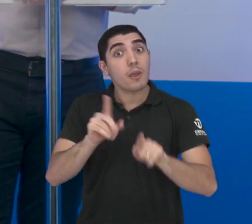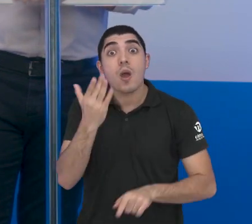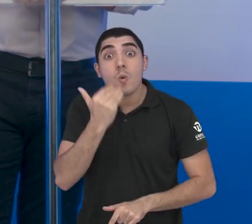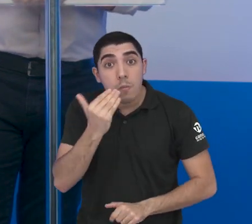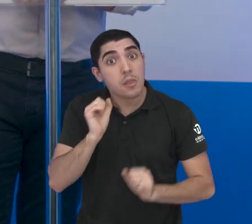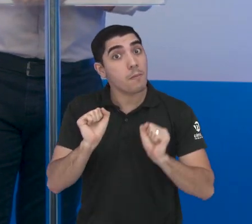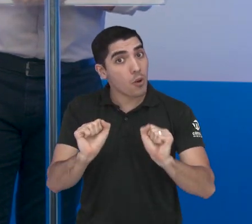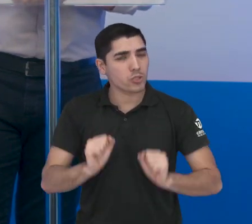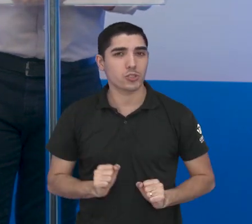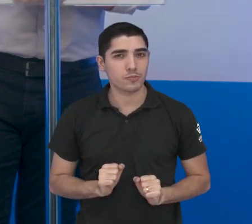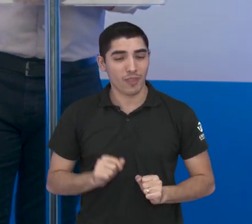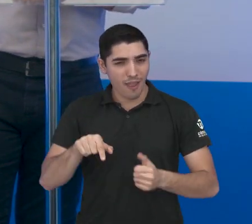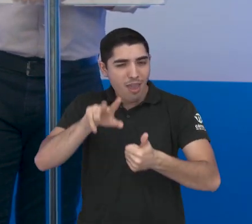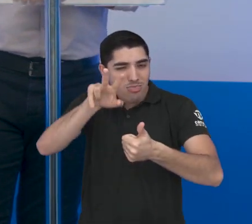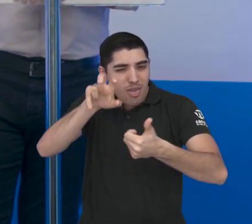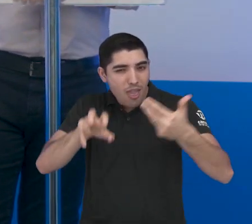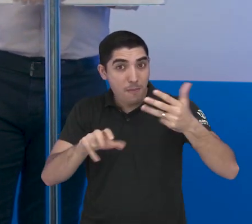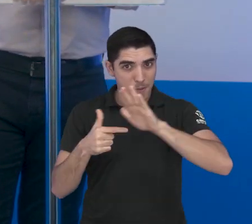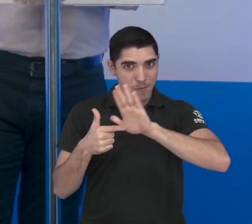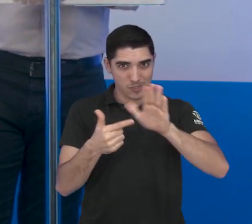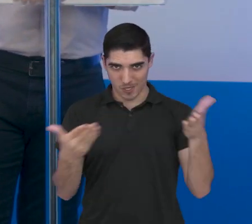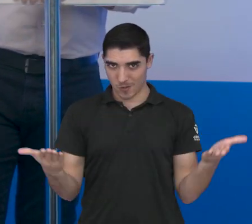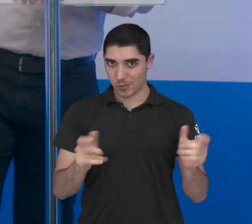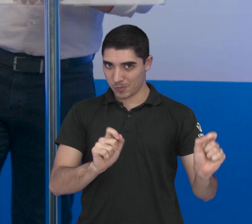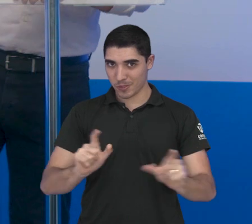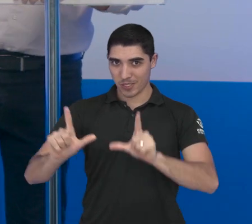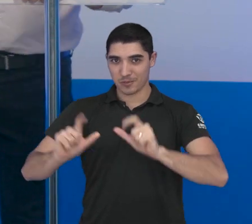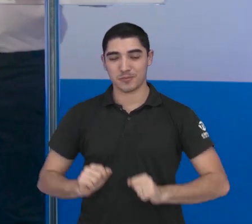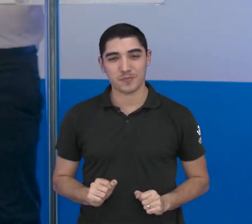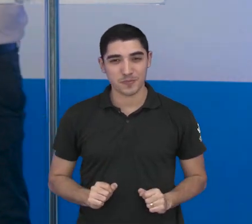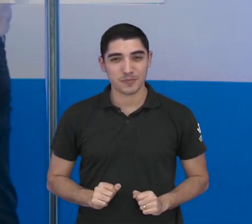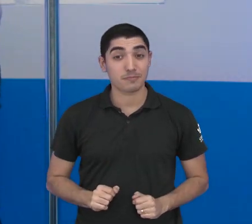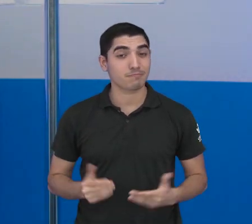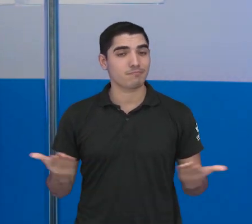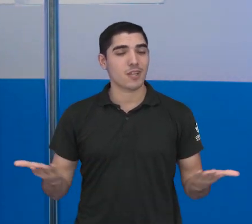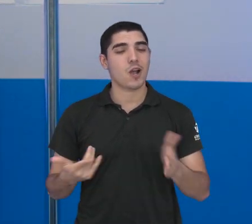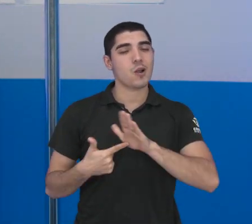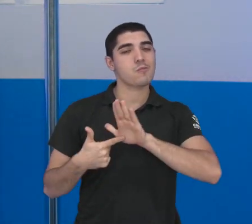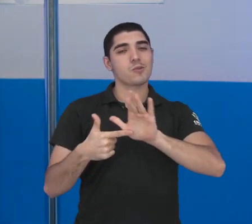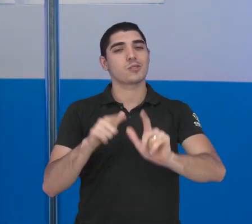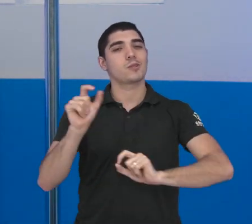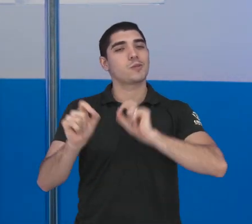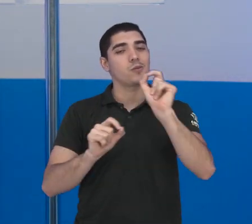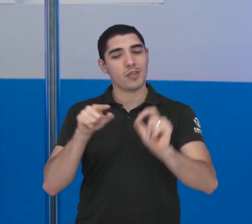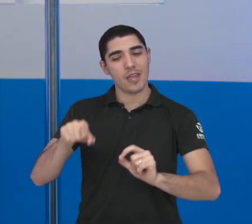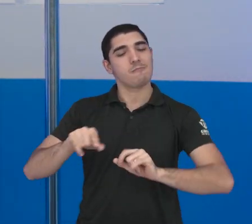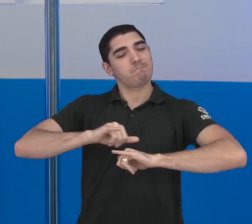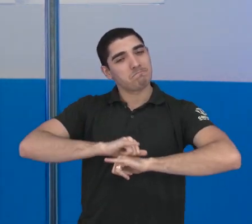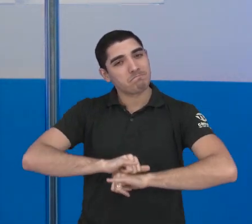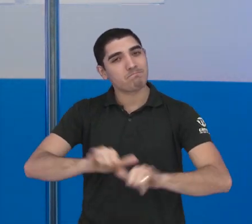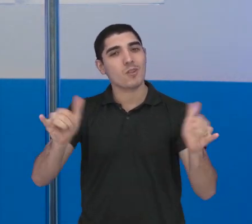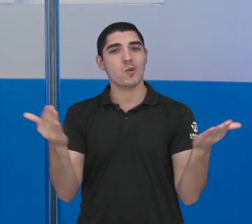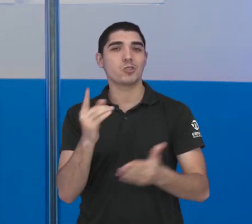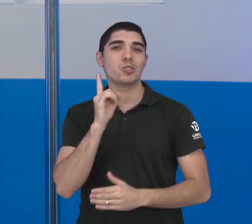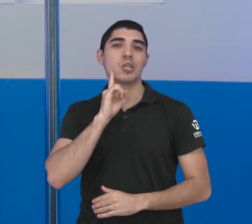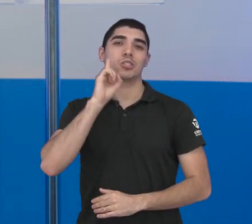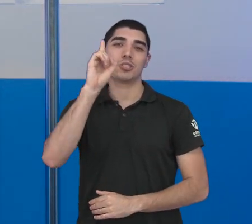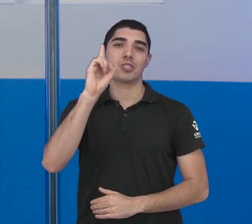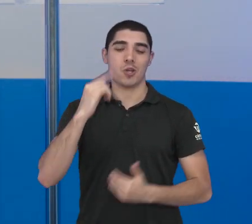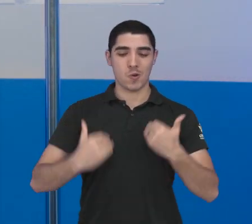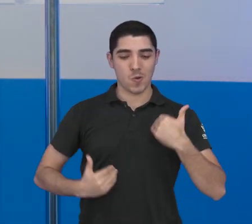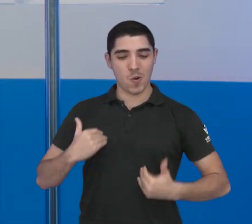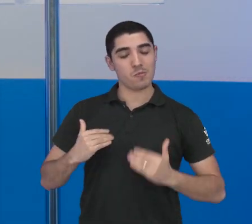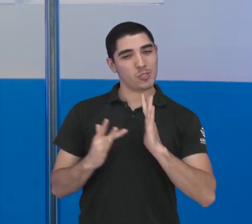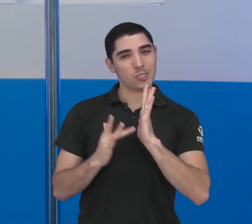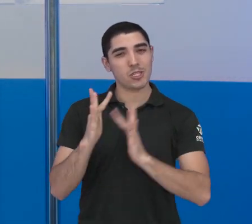alimentação dos pequenos. E essas são algumas das matérias do boletim desta quinta. E a gente começa reforçando a mensagem do feriado de